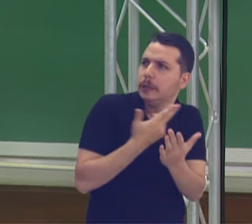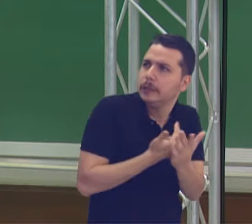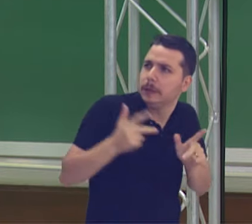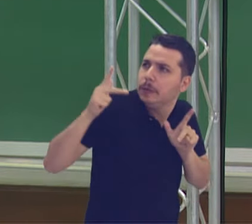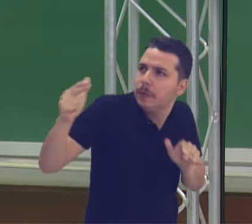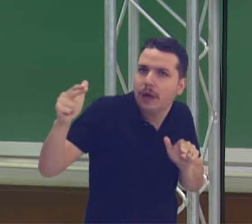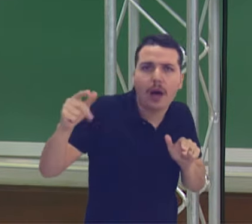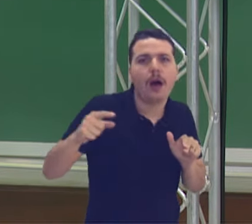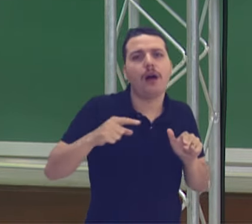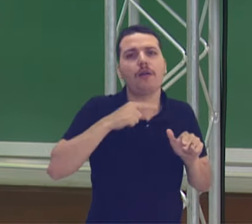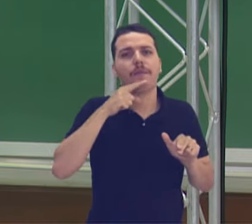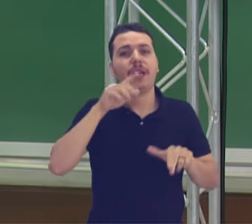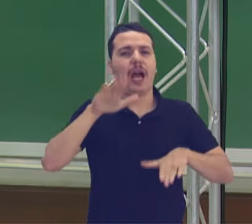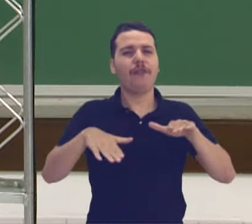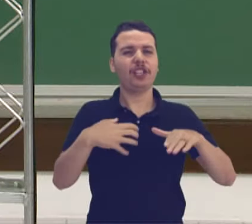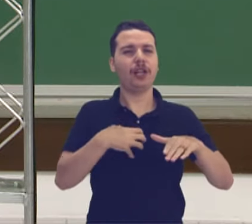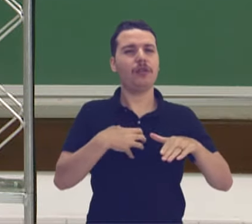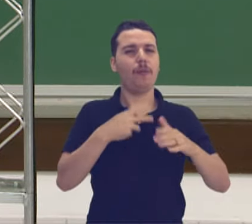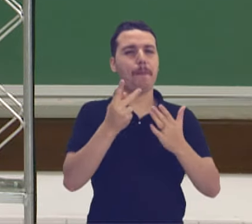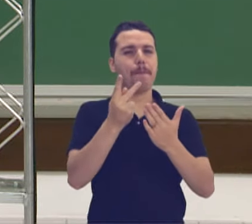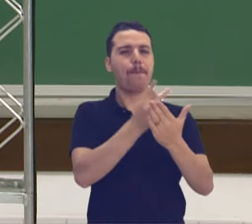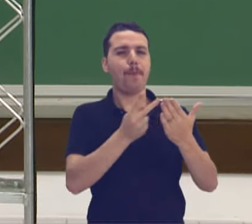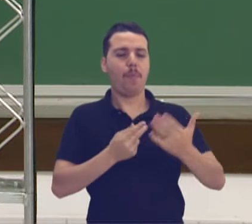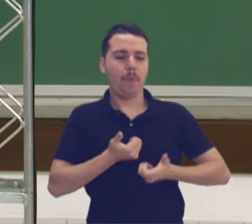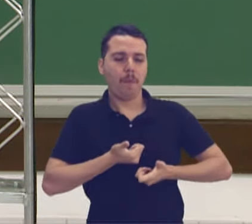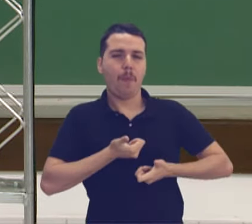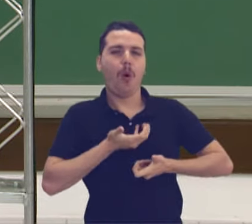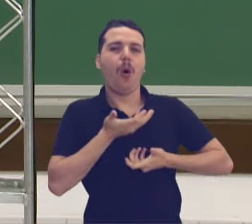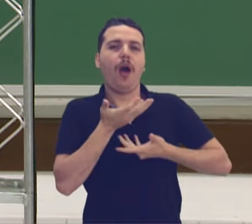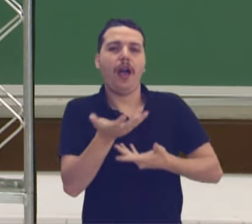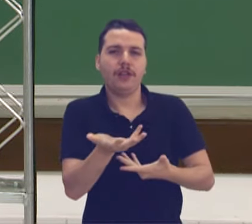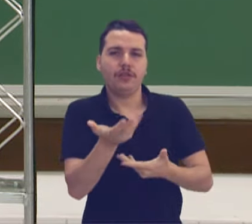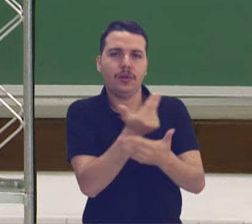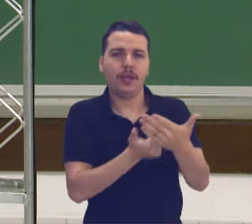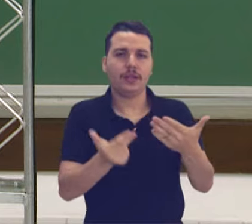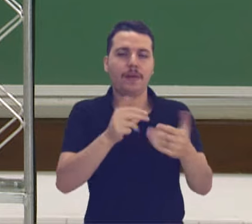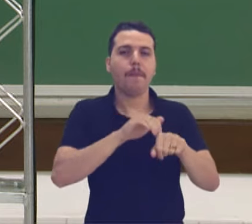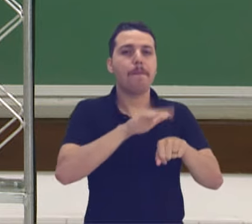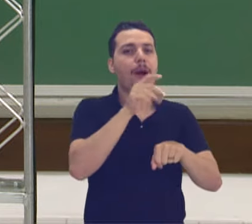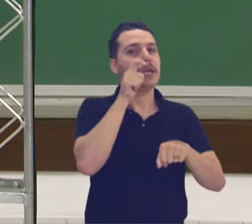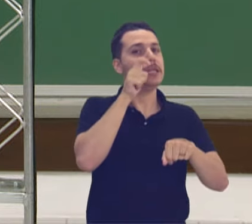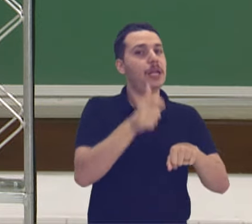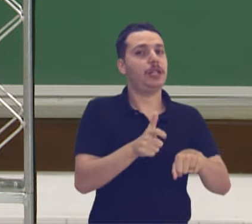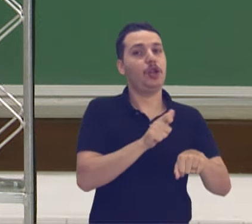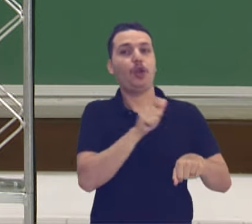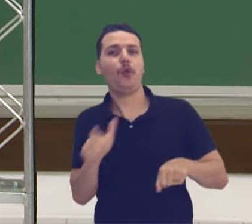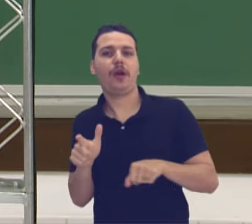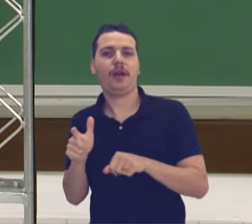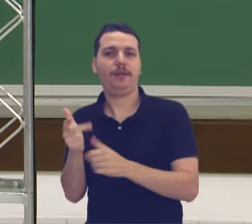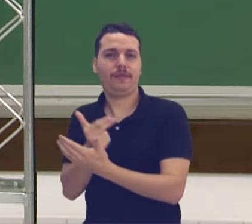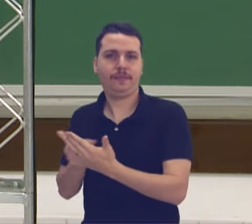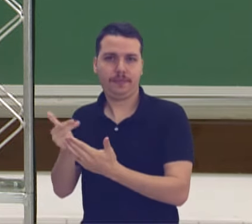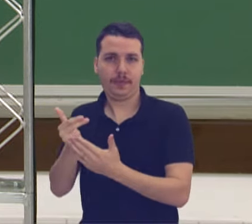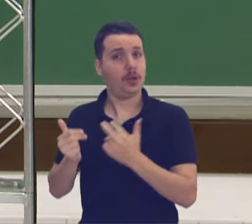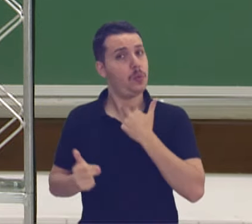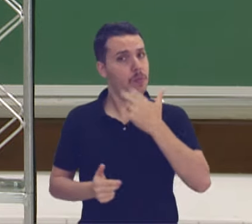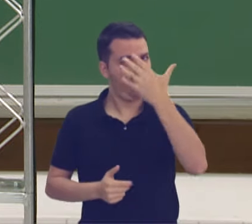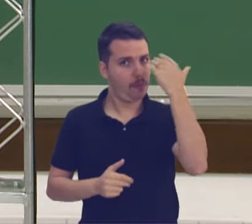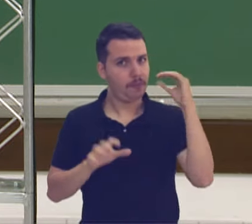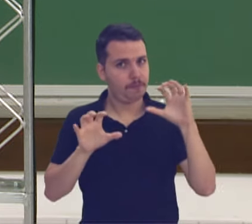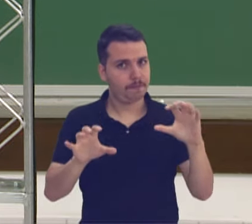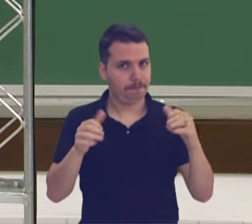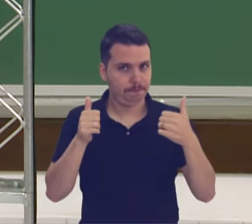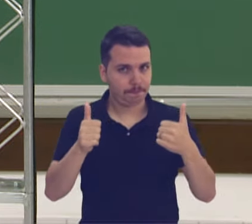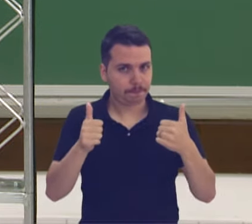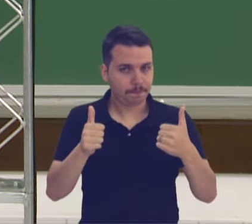questão poética do desenho ela é muito mais interessante do que o próprio desenho certo não pode se esquecer disso